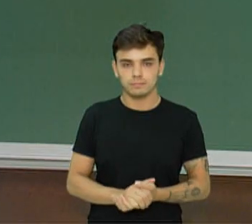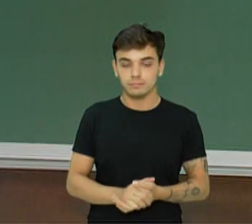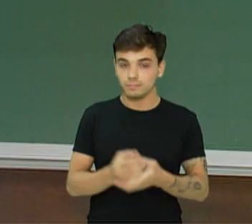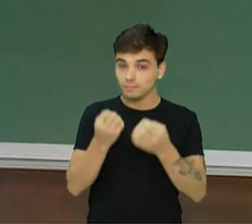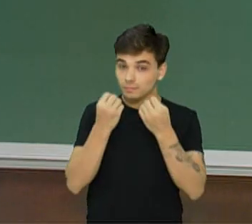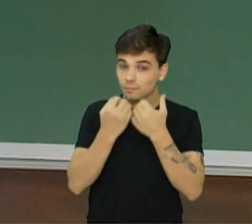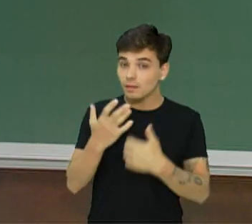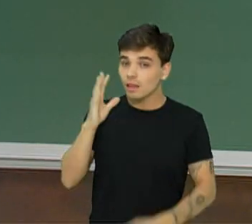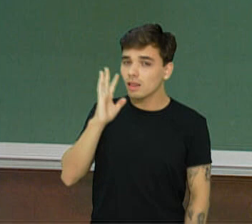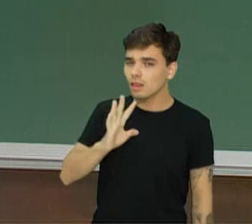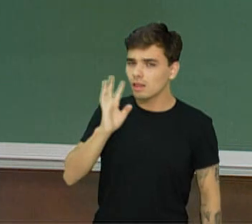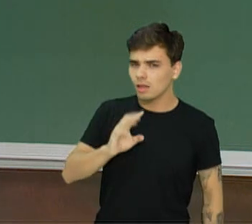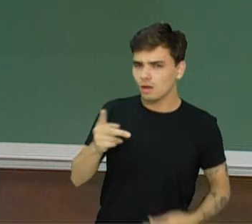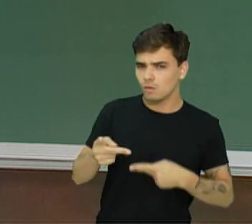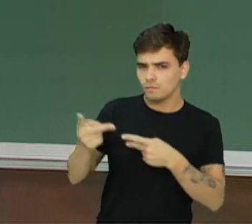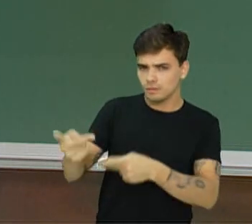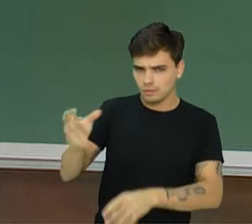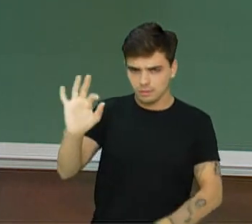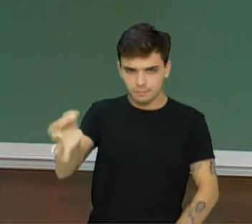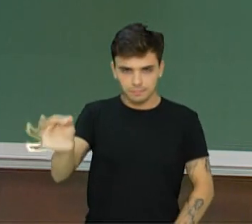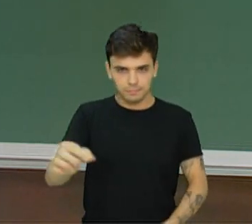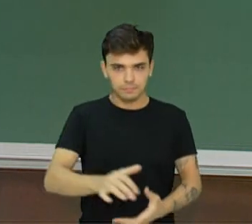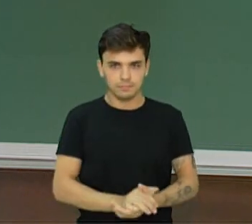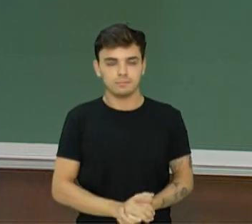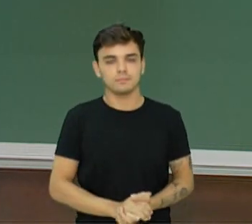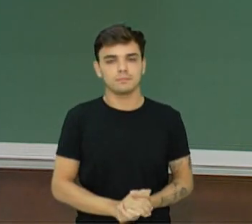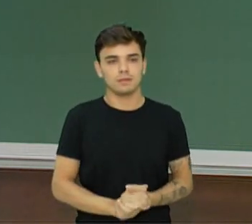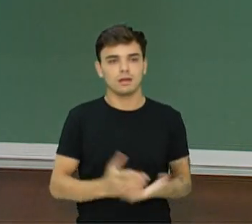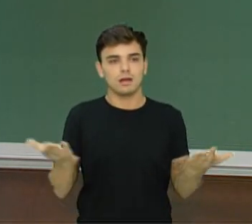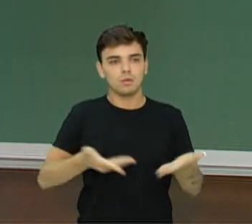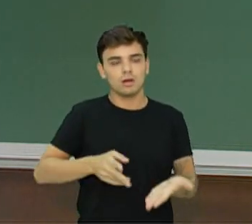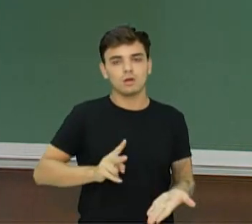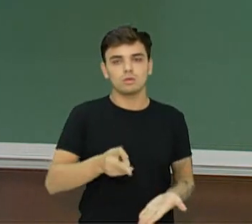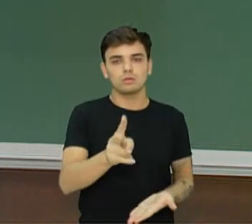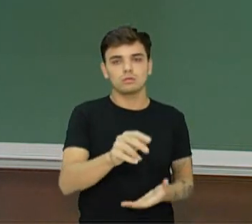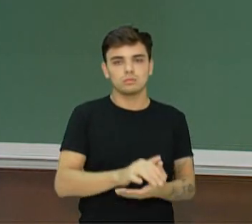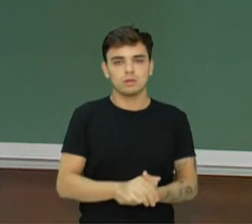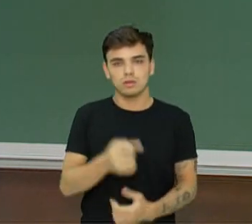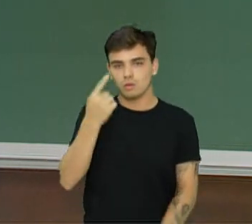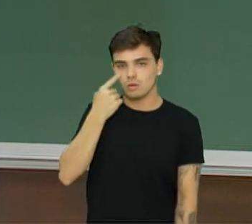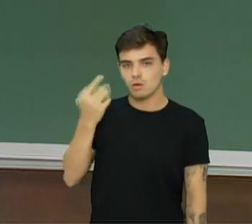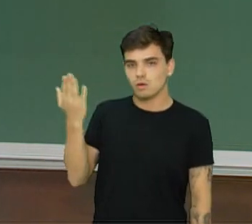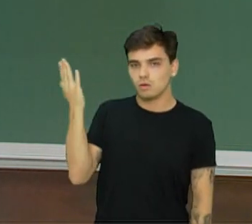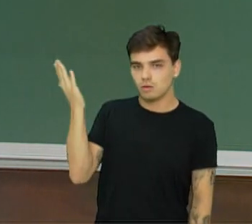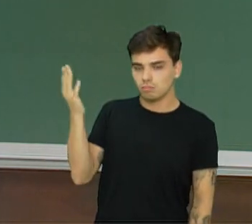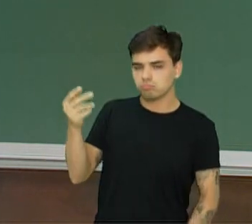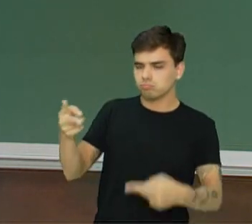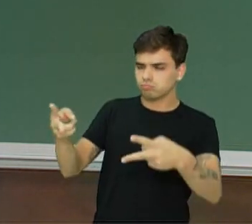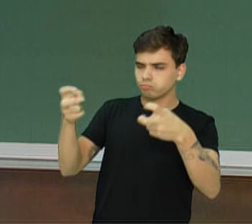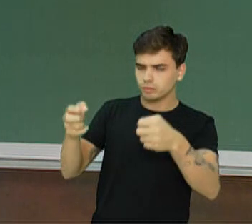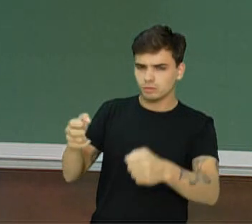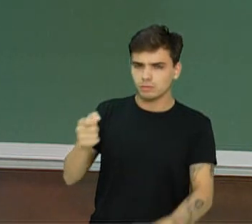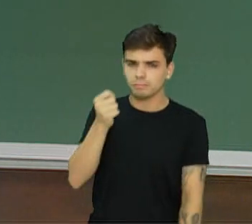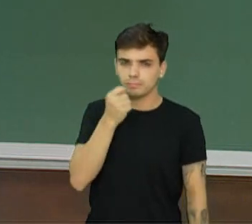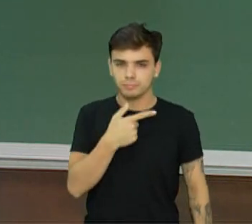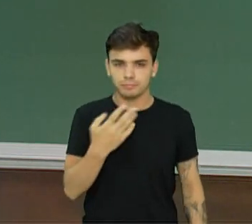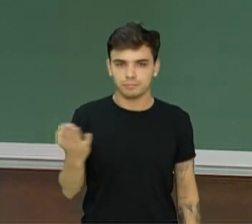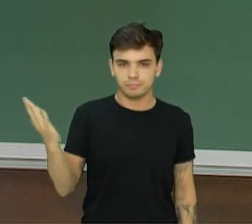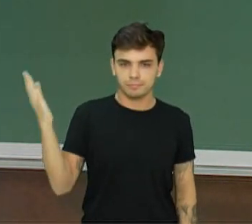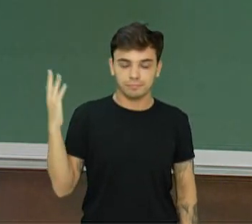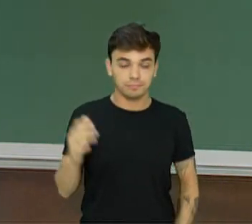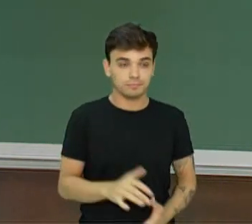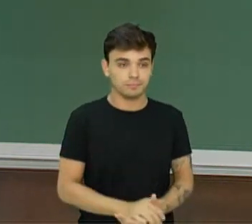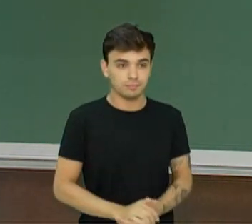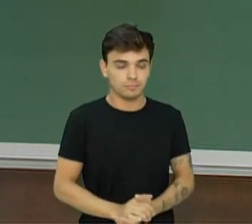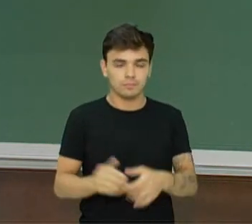Muito legal essa visita, né, pessoal? Bom, então continuando aqui, vamos analisar agora essa charge. Vejam,